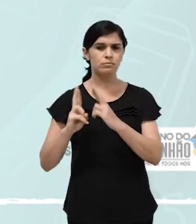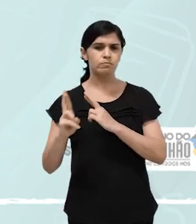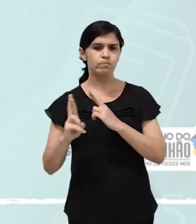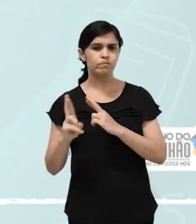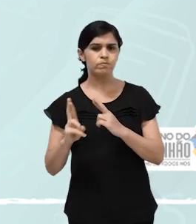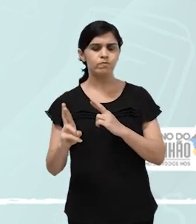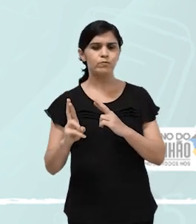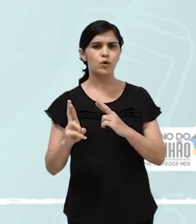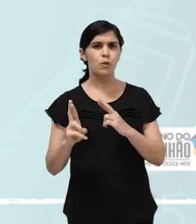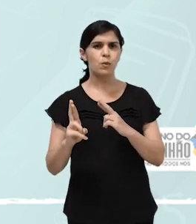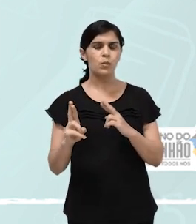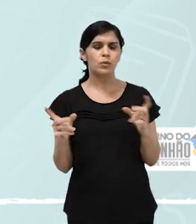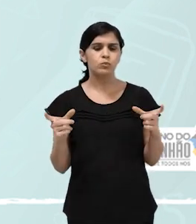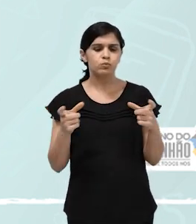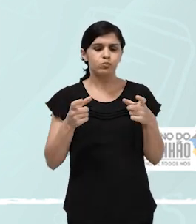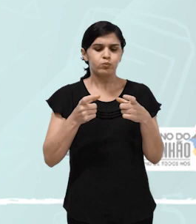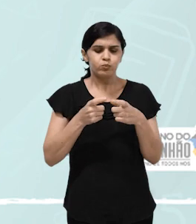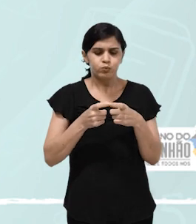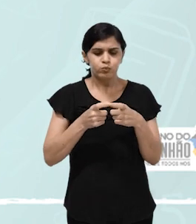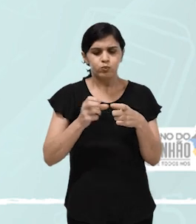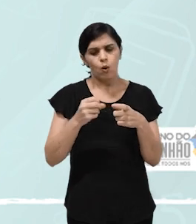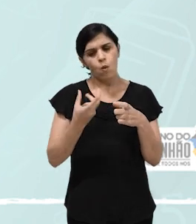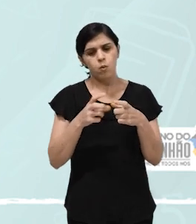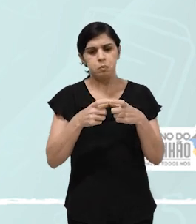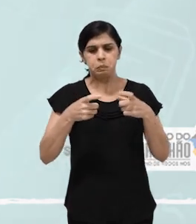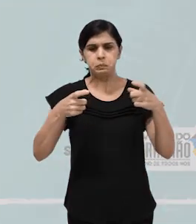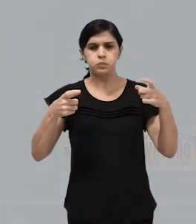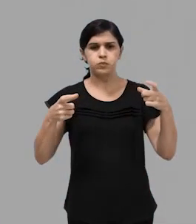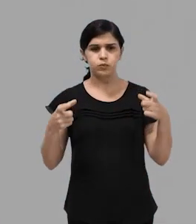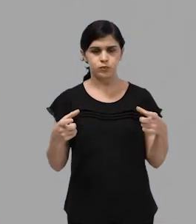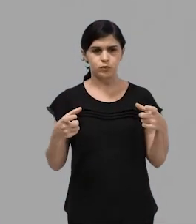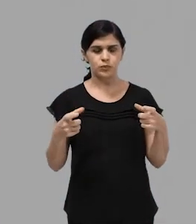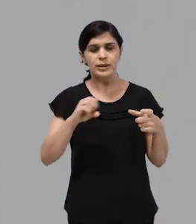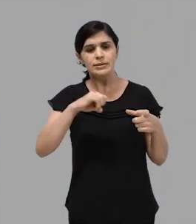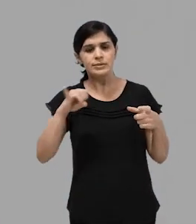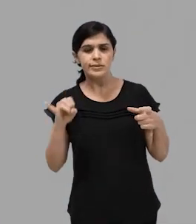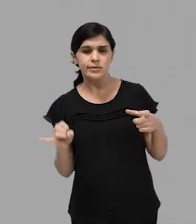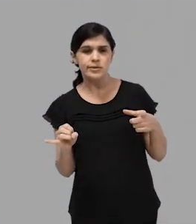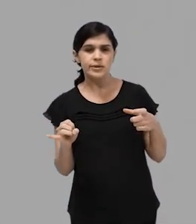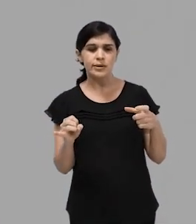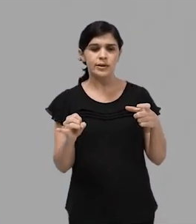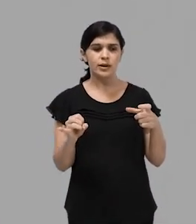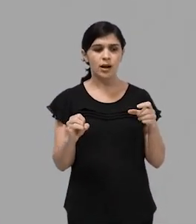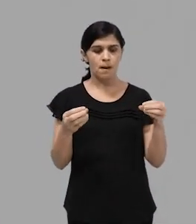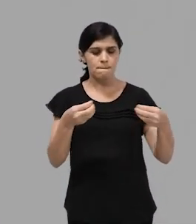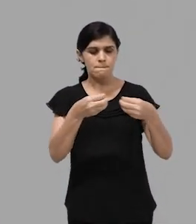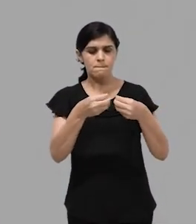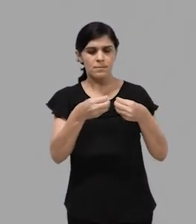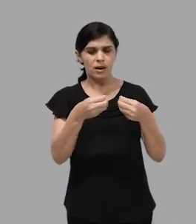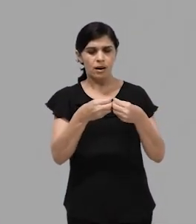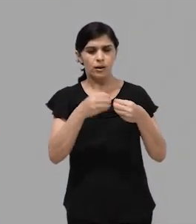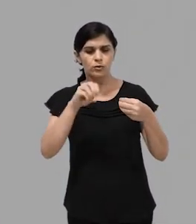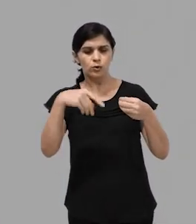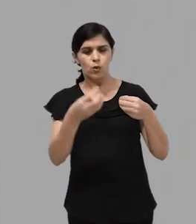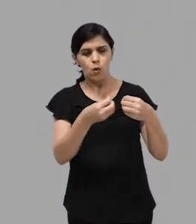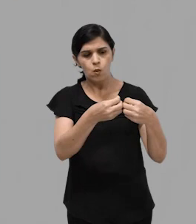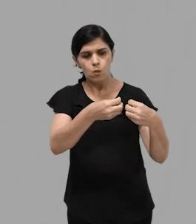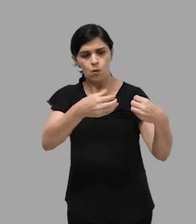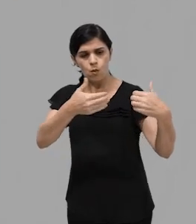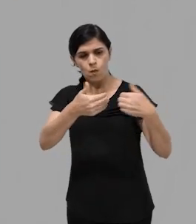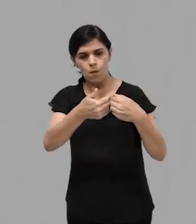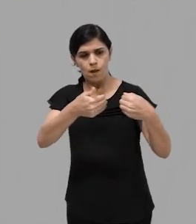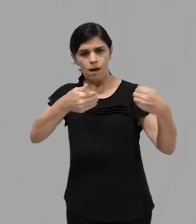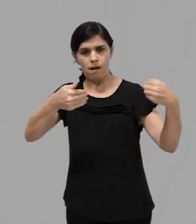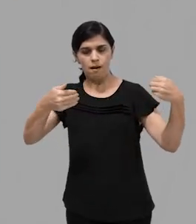retirar um elétron, quanto mais afastado esse elétron estiver do núcleo, mais fácil